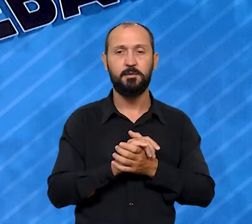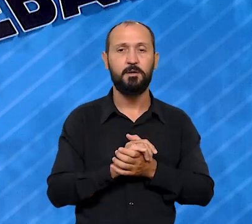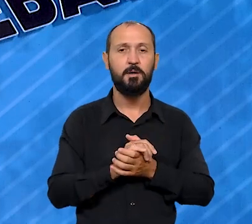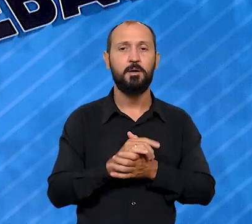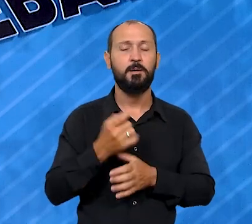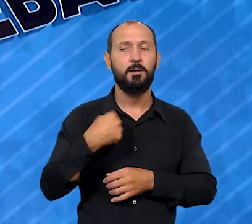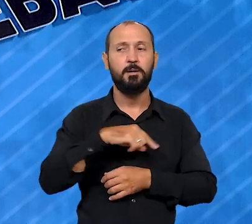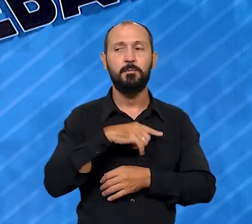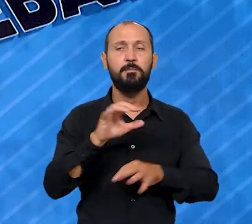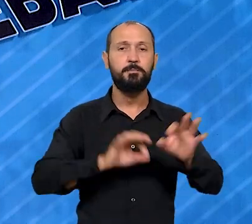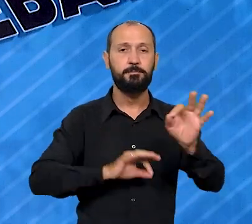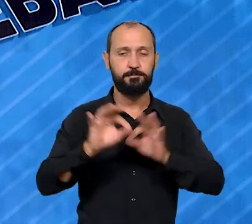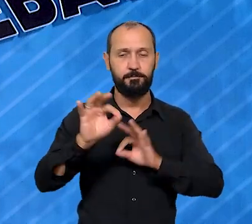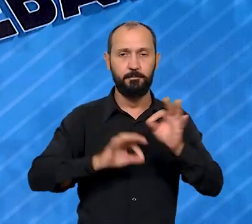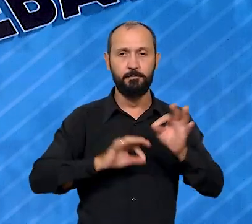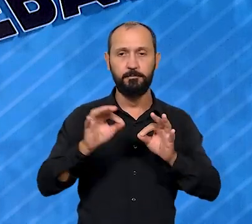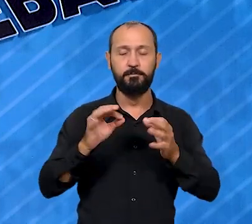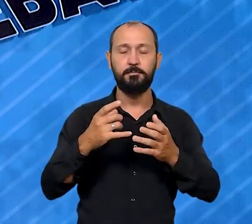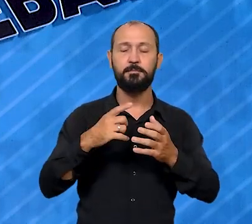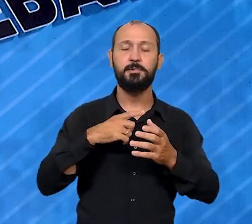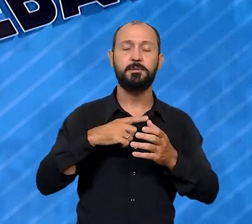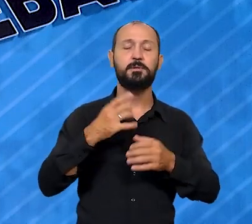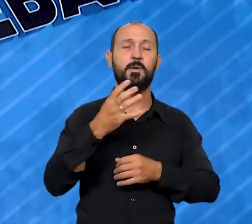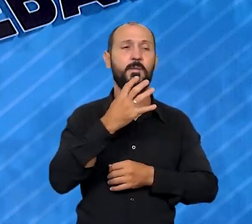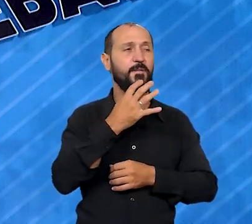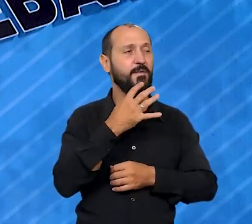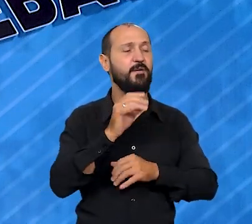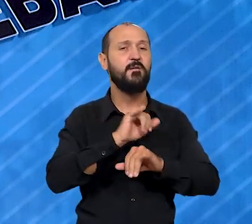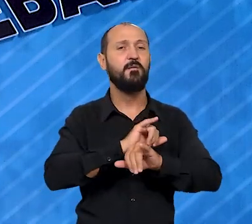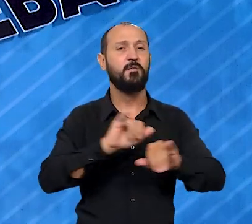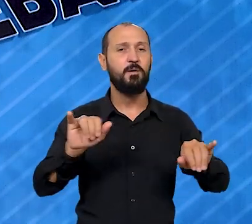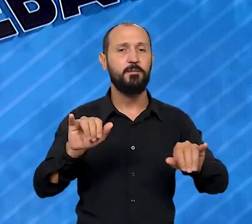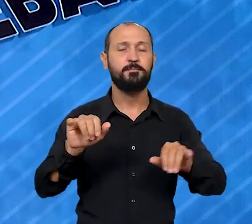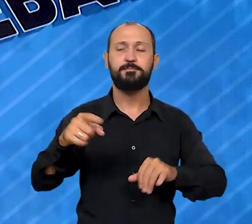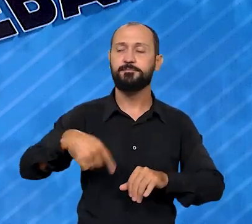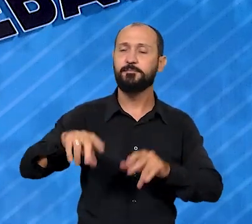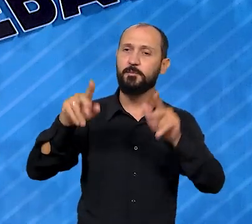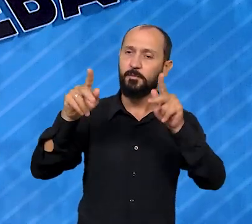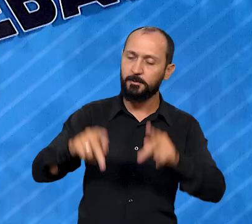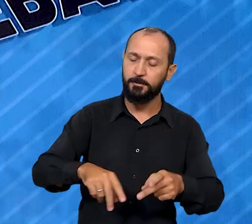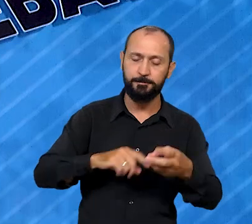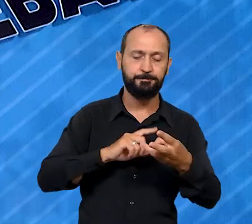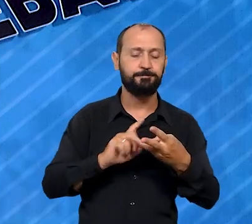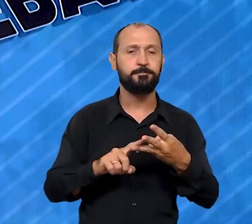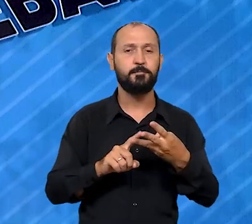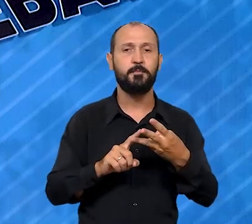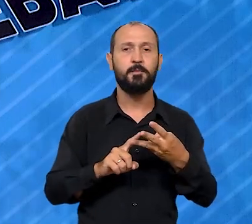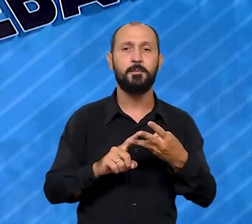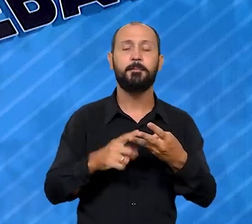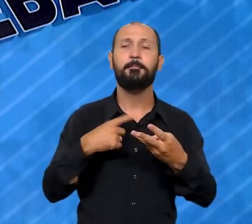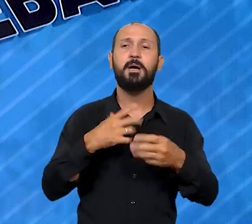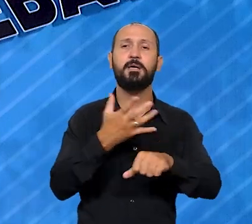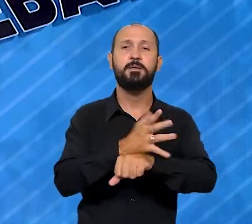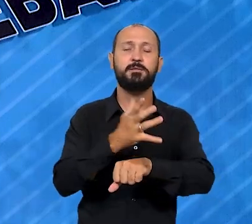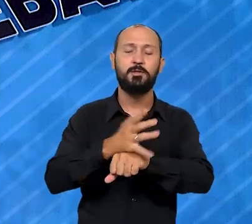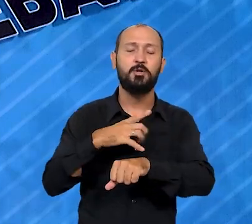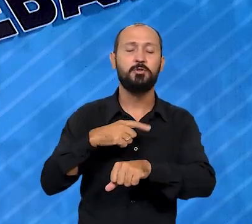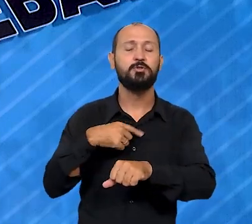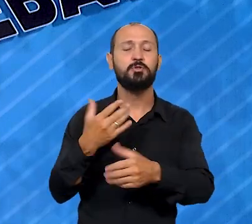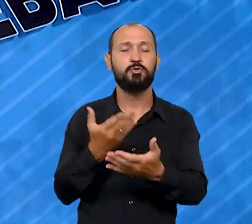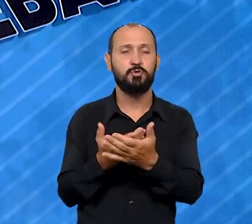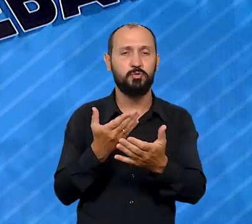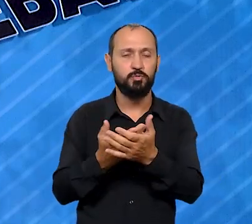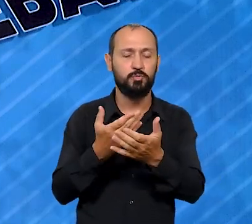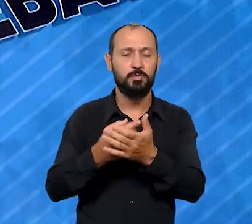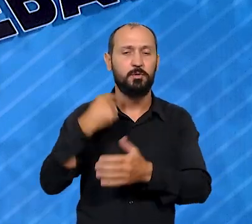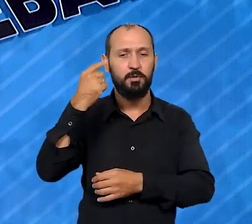ser gratuitos. E a gente faz esses eventos para trazer conhecimento e informação para a população, para o